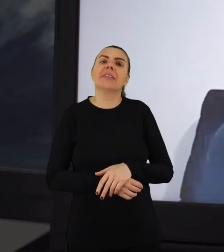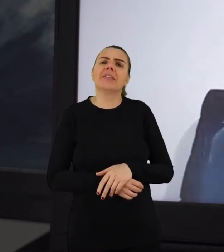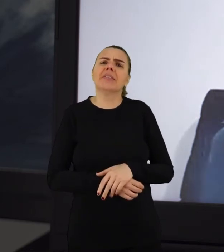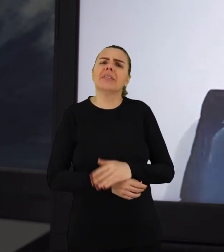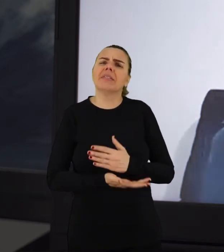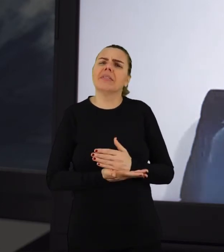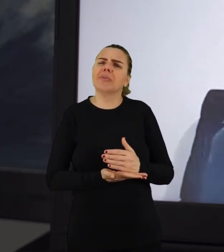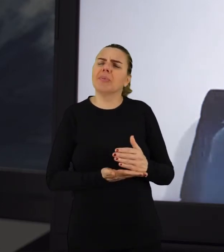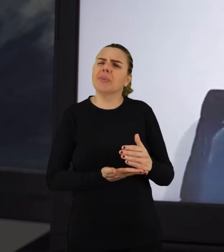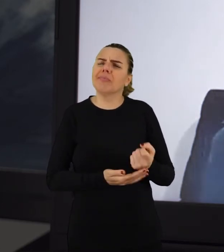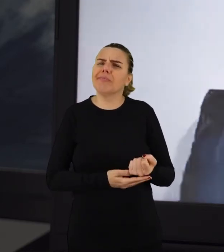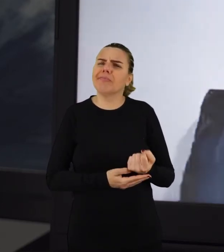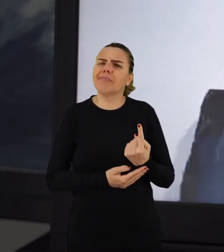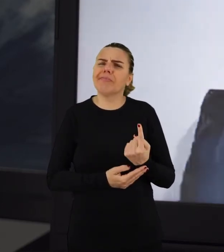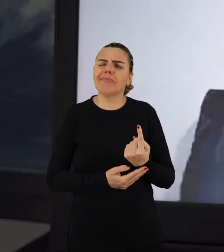achei estranho. Eu